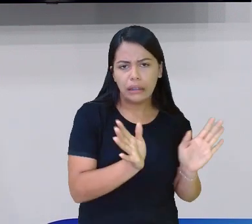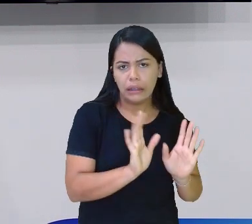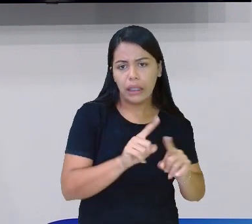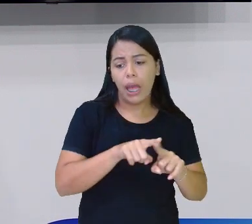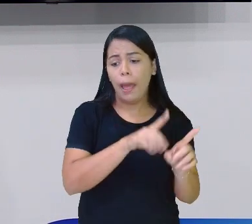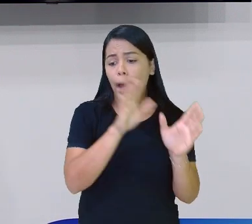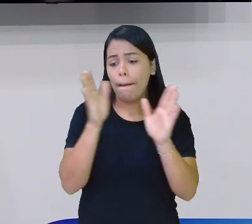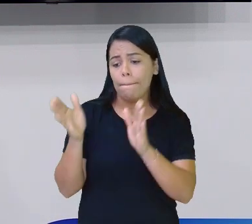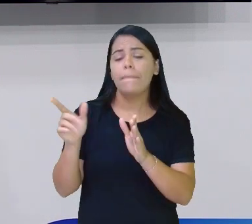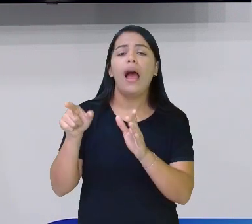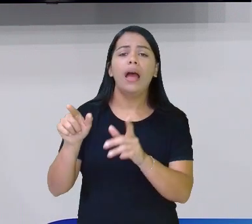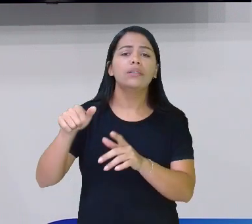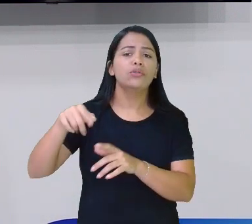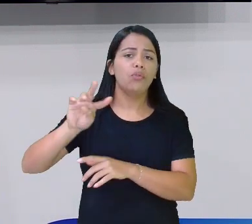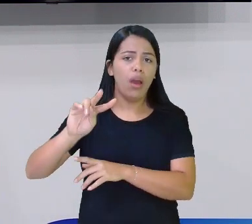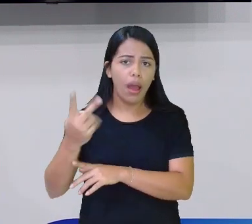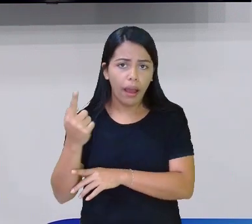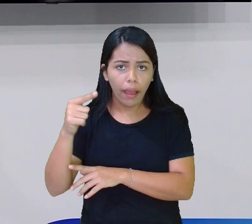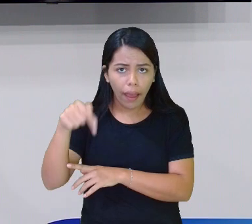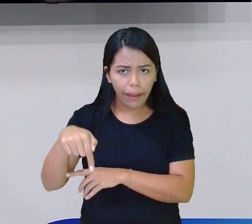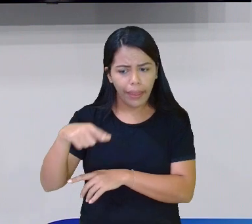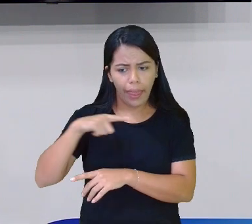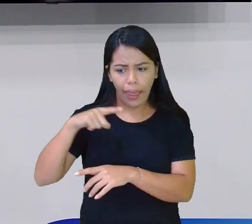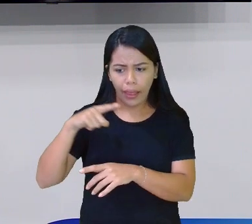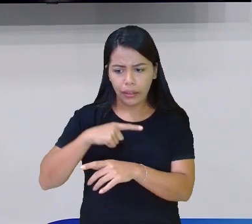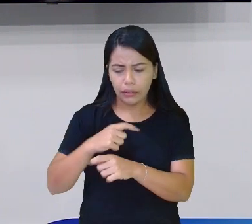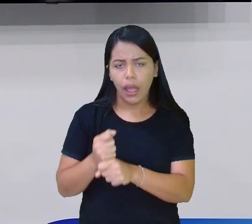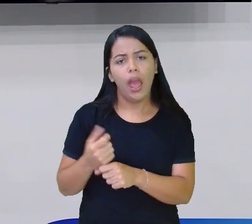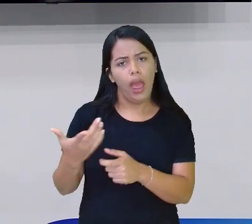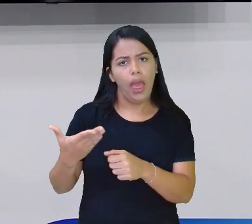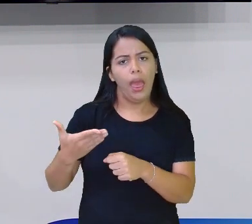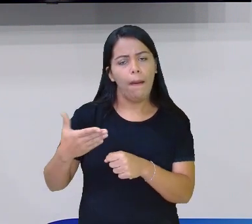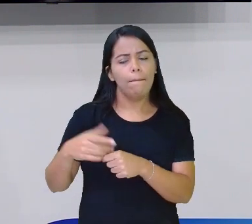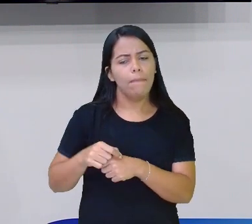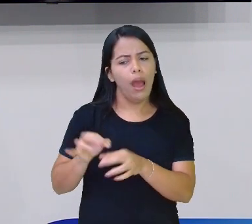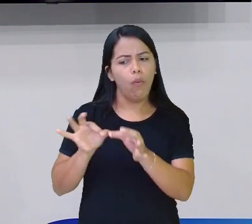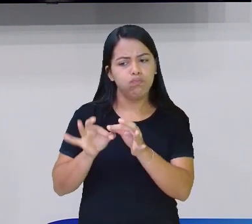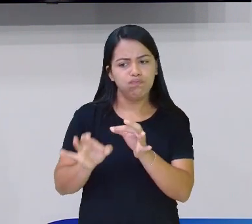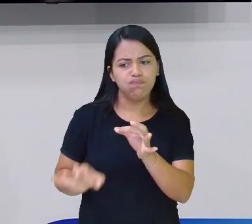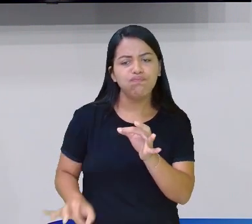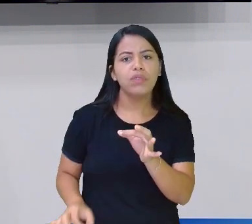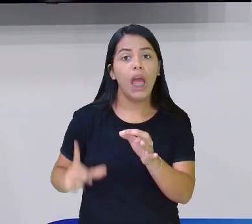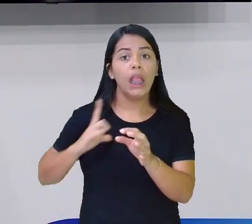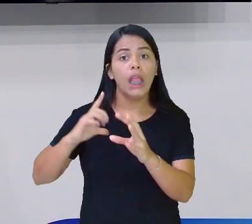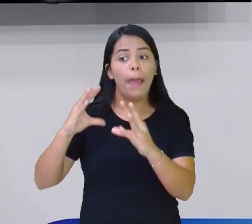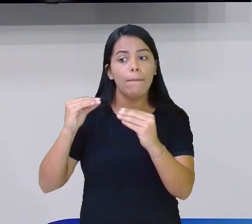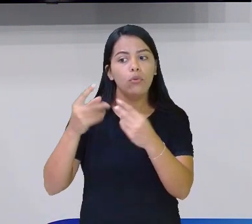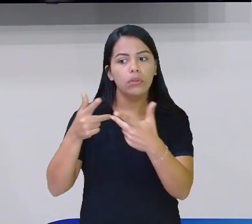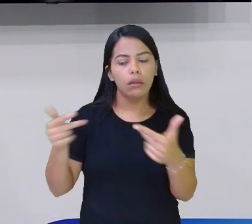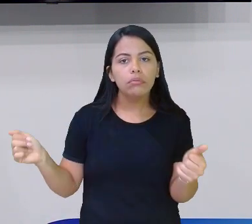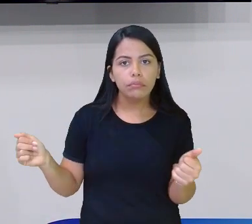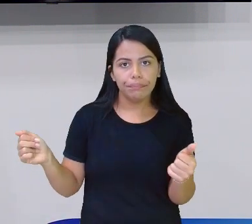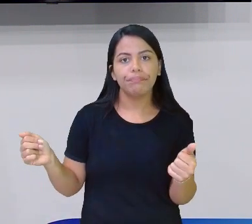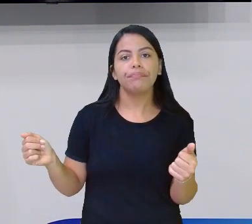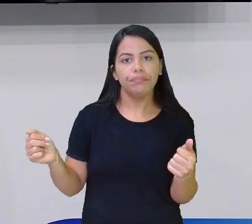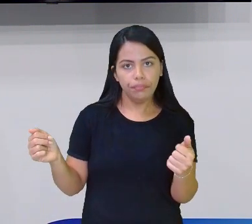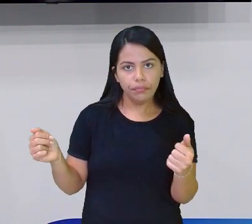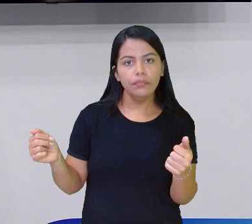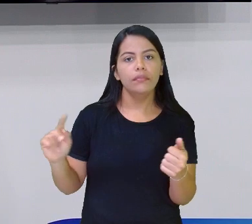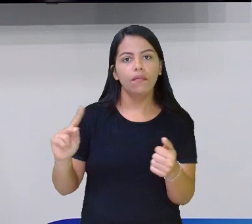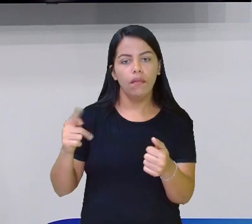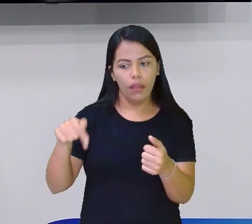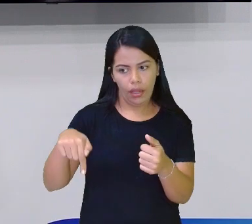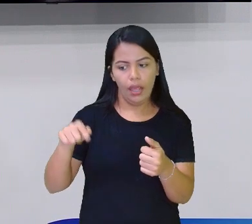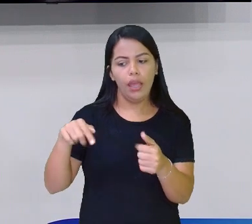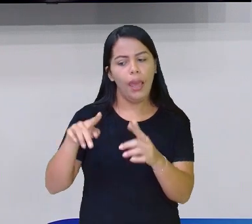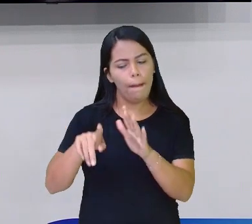já pré-determinado. Inclusive, eu já citei aqui, existem livros inteiros que é em formato de HQ, que é em formato de